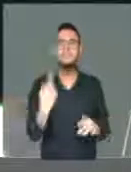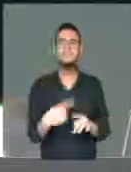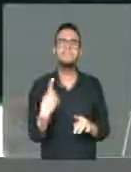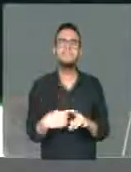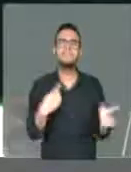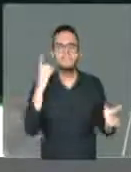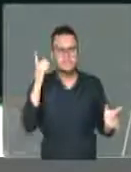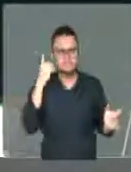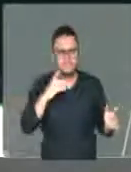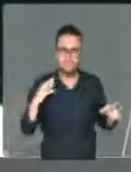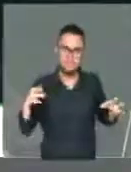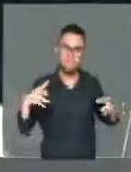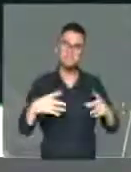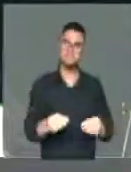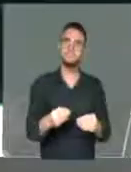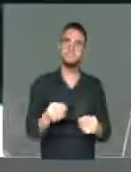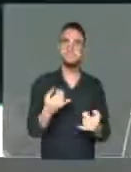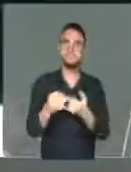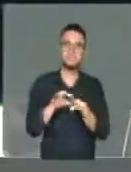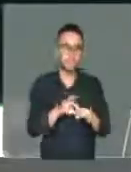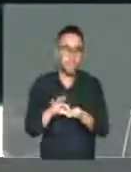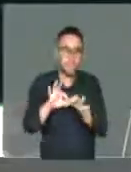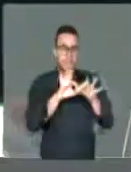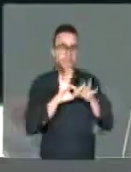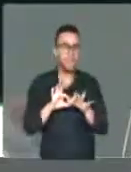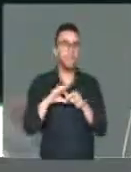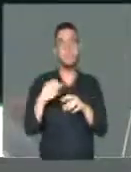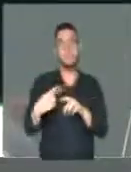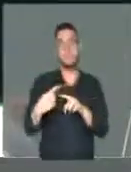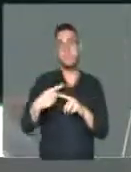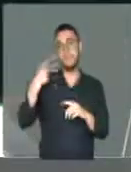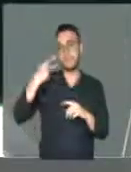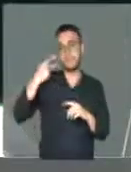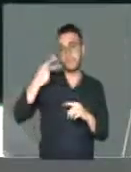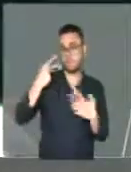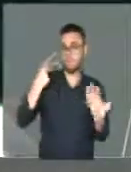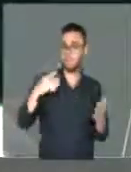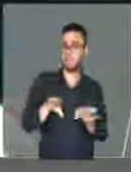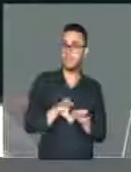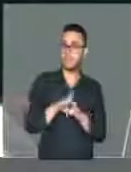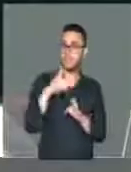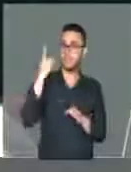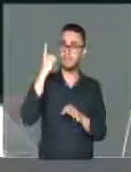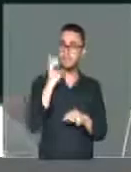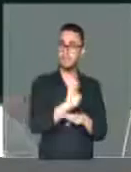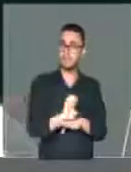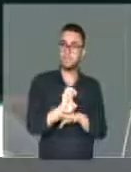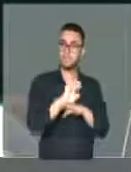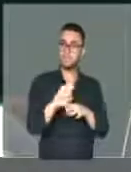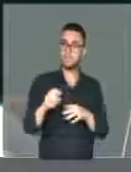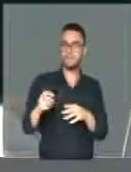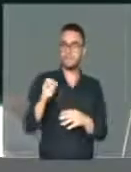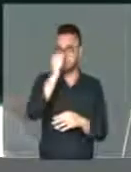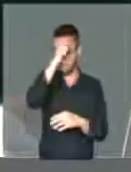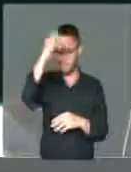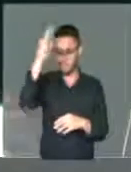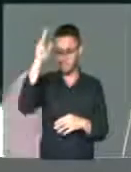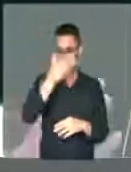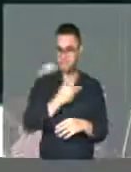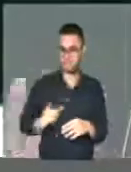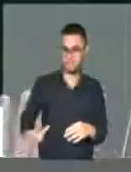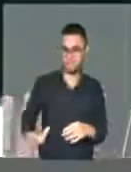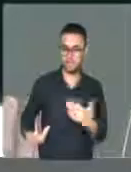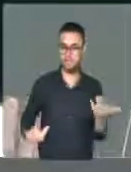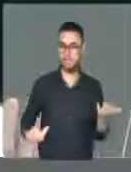deputados aqui estão todos assim, parceirinhos? Porque vereador, deputado estadual, prefeito, governador,